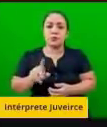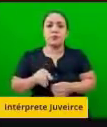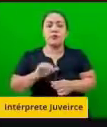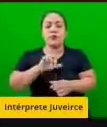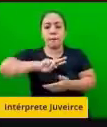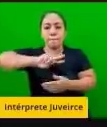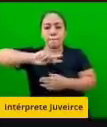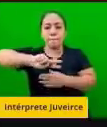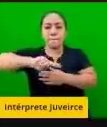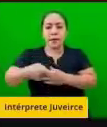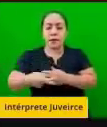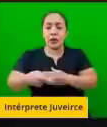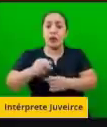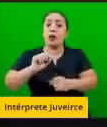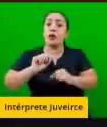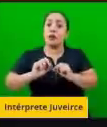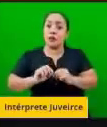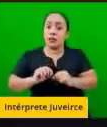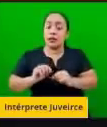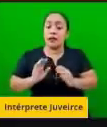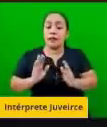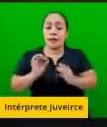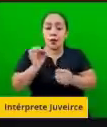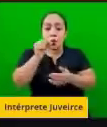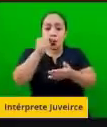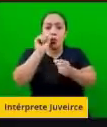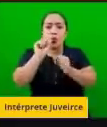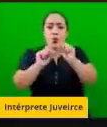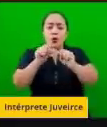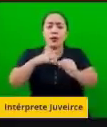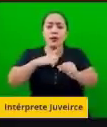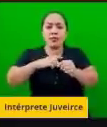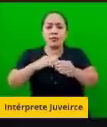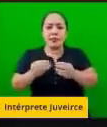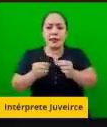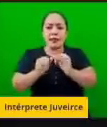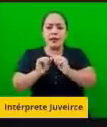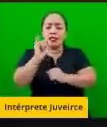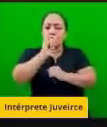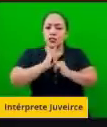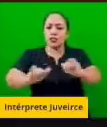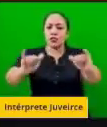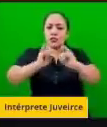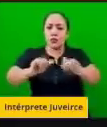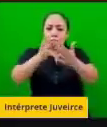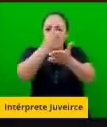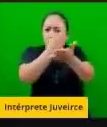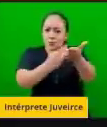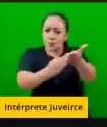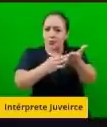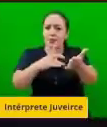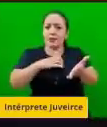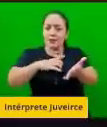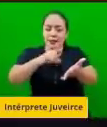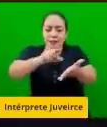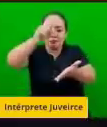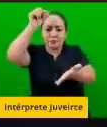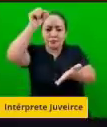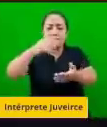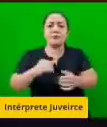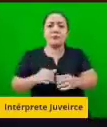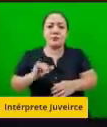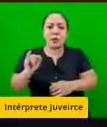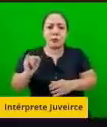considerar exatamente as informações previamente oferecidas. O nosso enunciado, ele pode ser uma pergunta